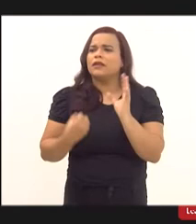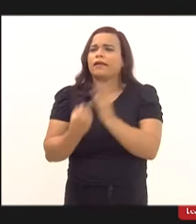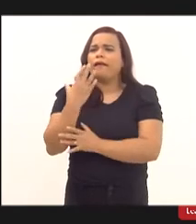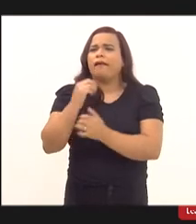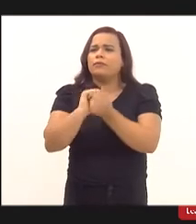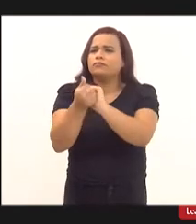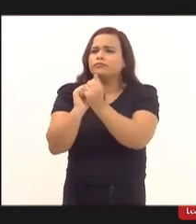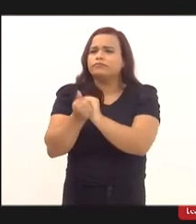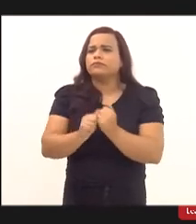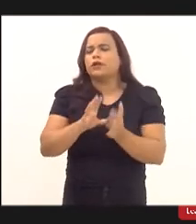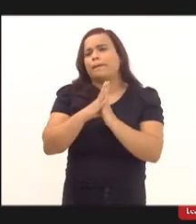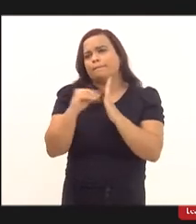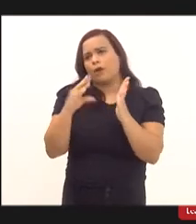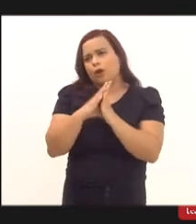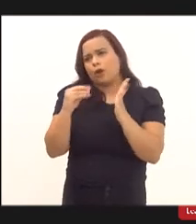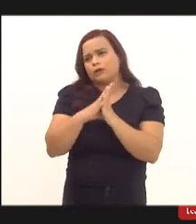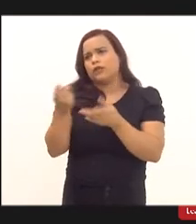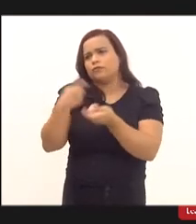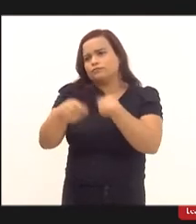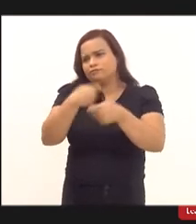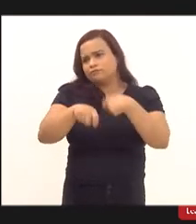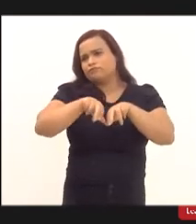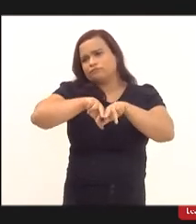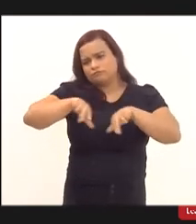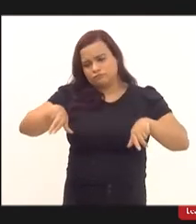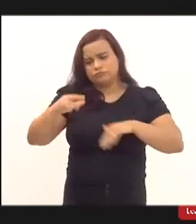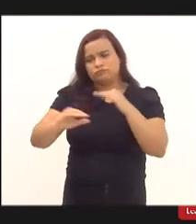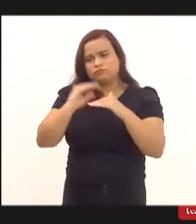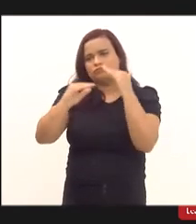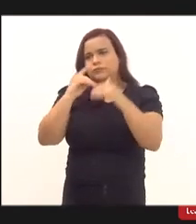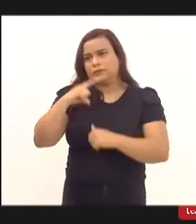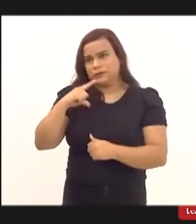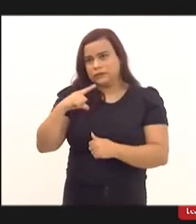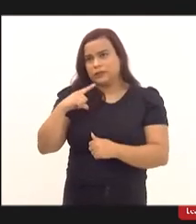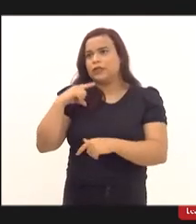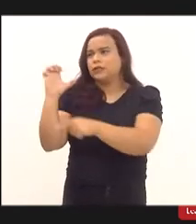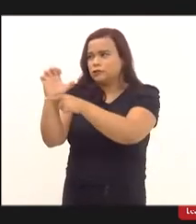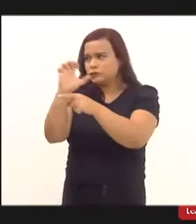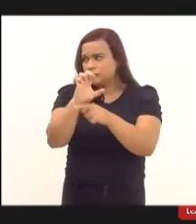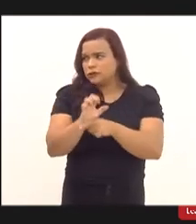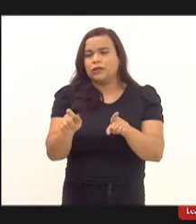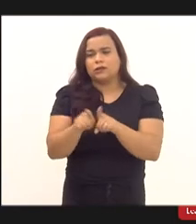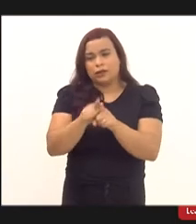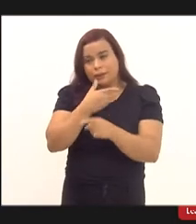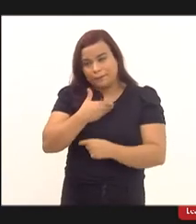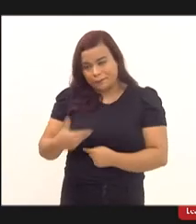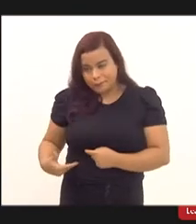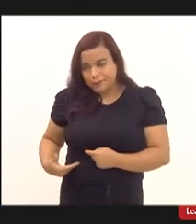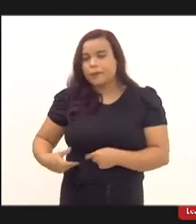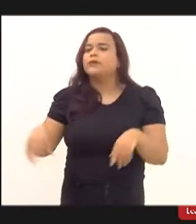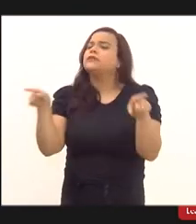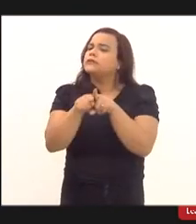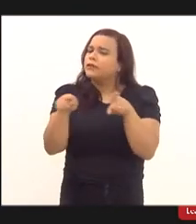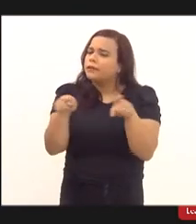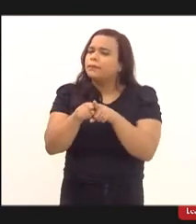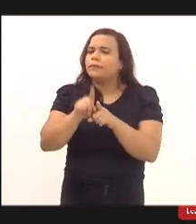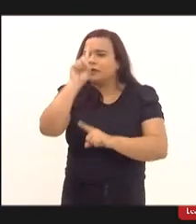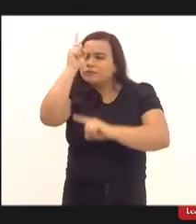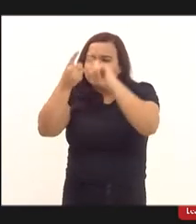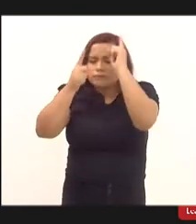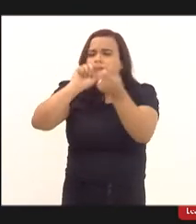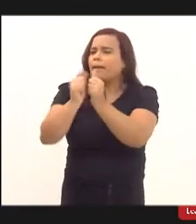nos seus modelos comerciais estatais e públicos e também se